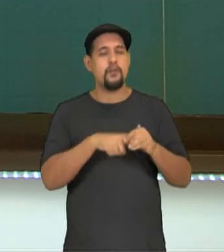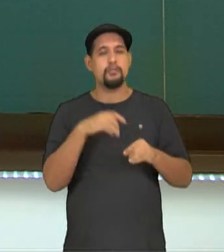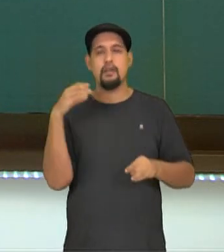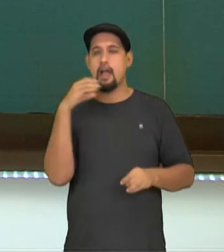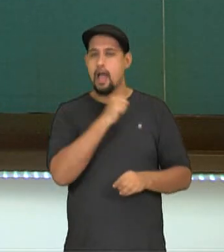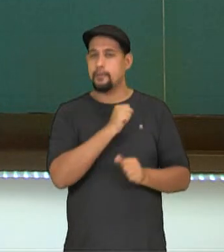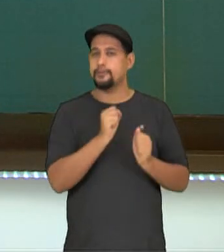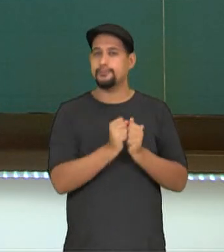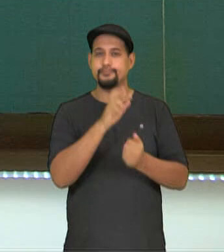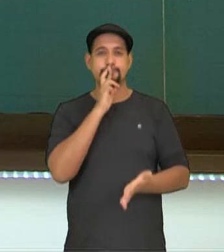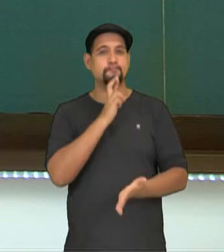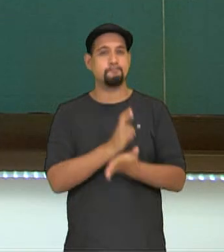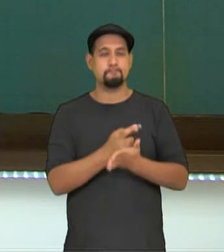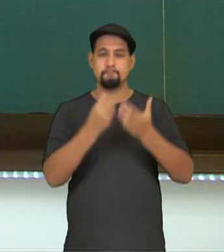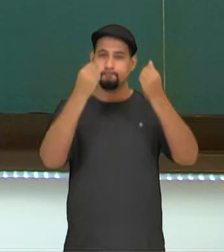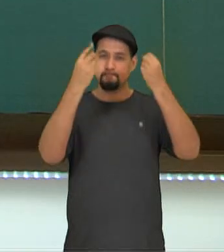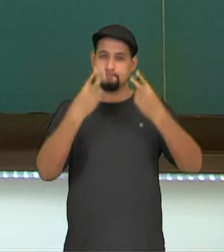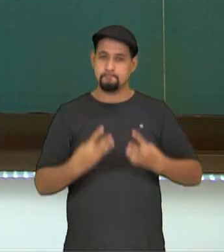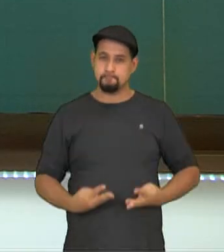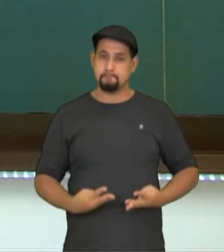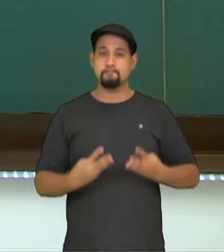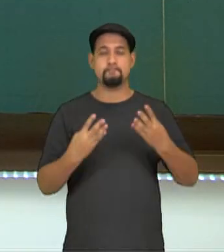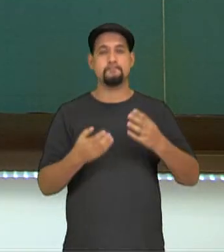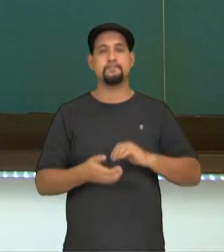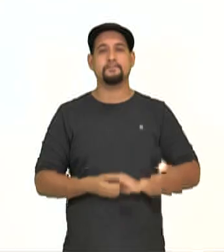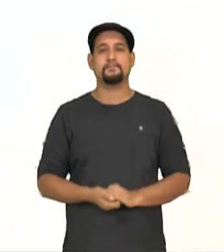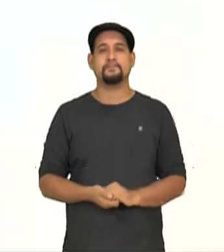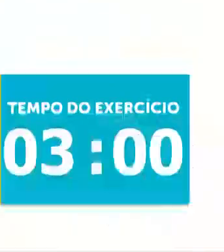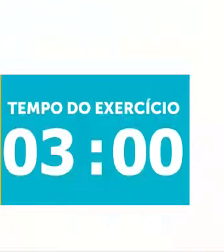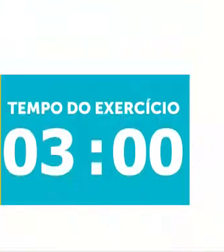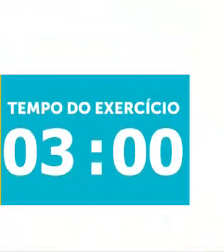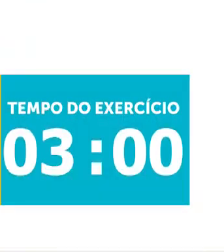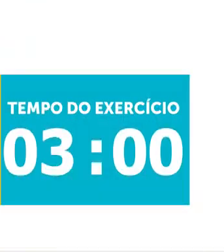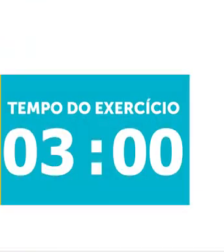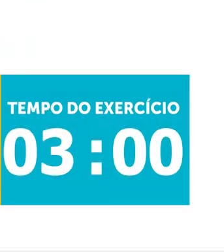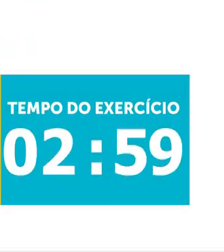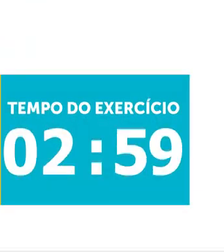já já para a gente comentar essa era elisabetana.